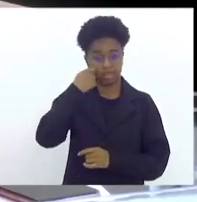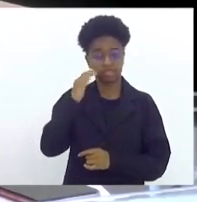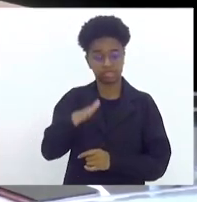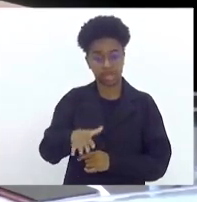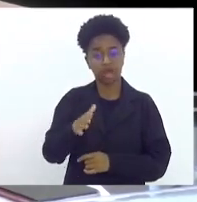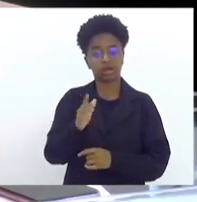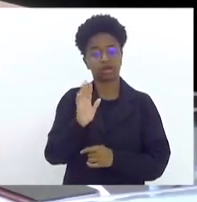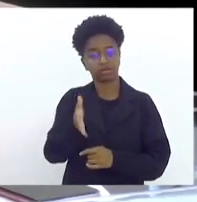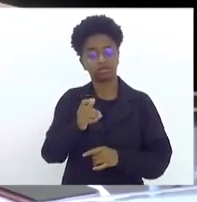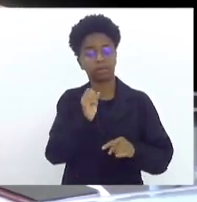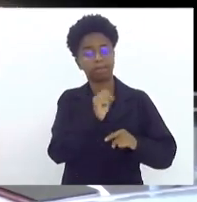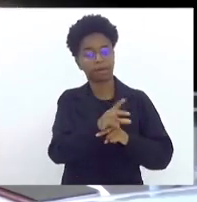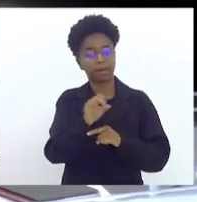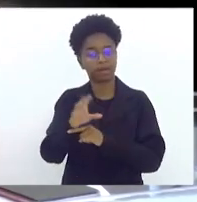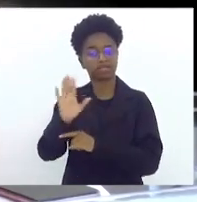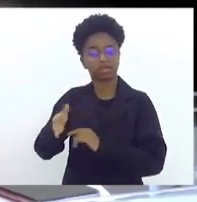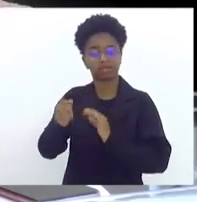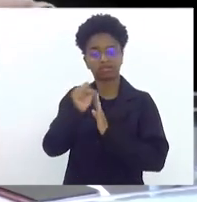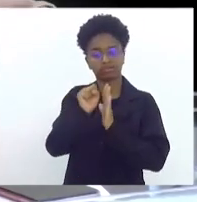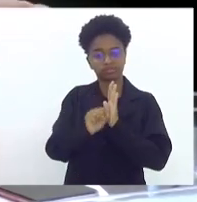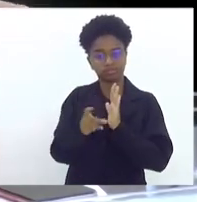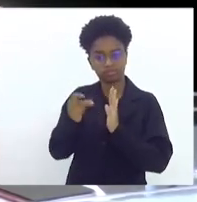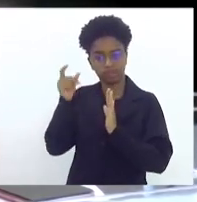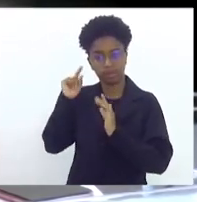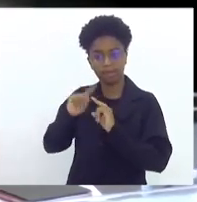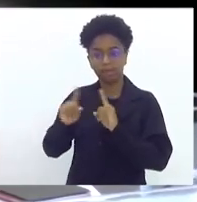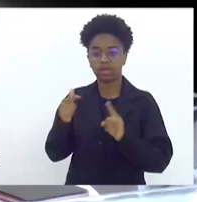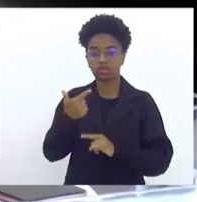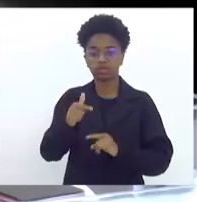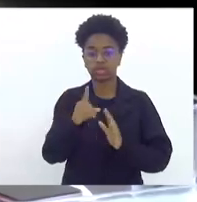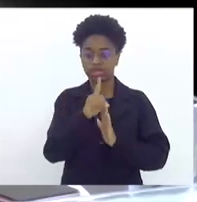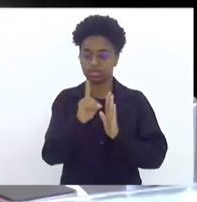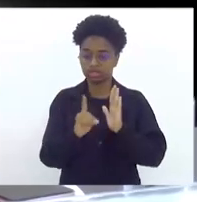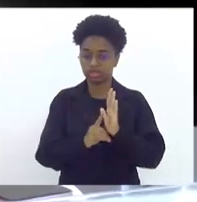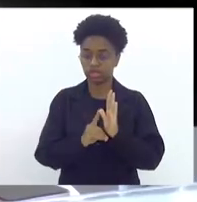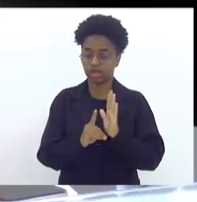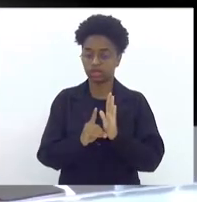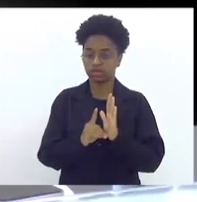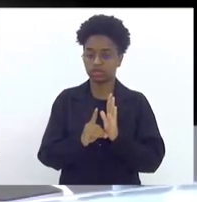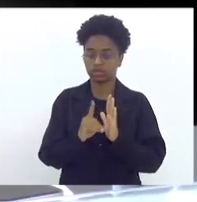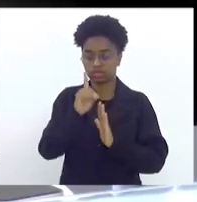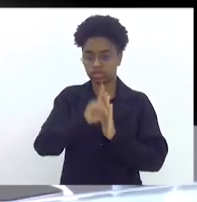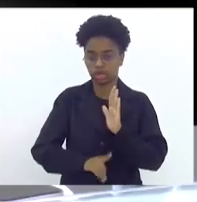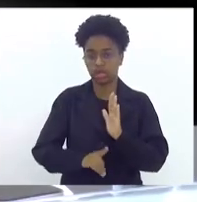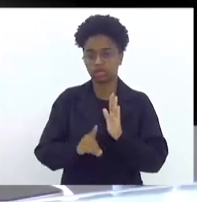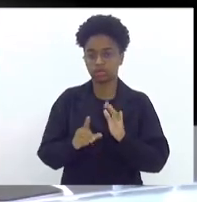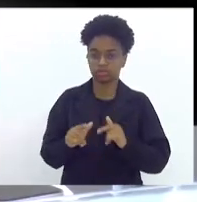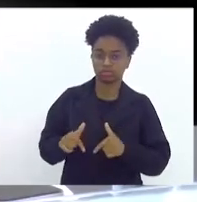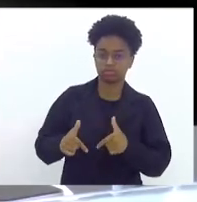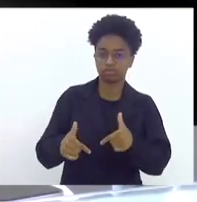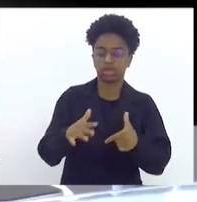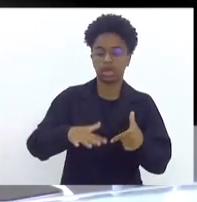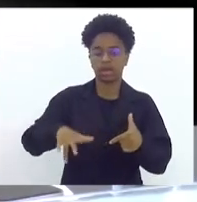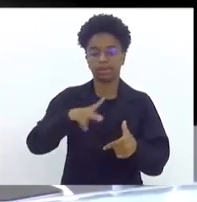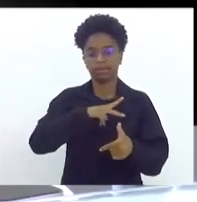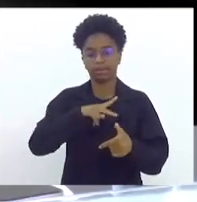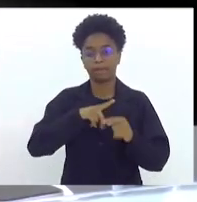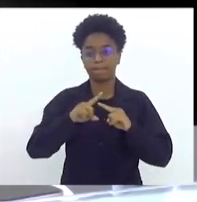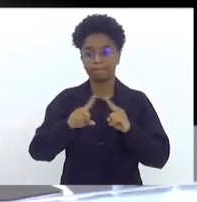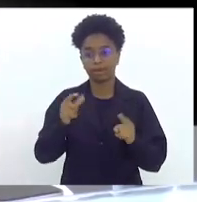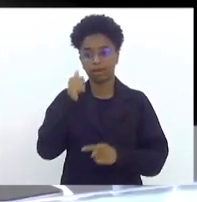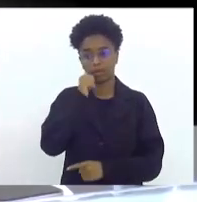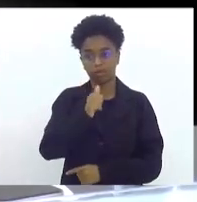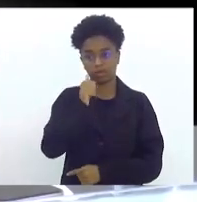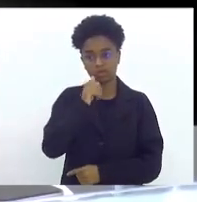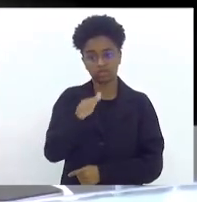a séculos não tivemos o direito de nos colocarmos em âmbito privado no que tange